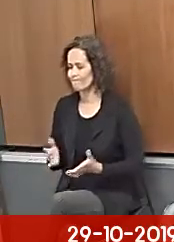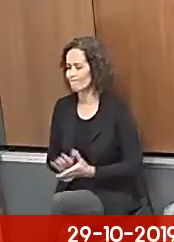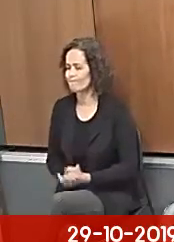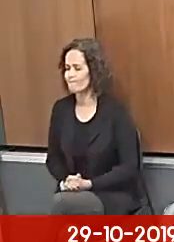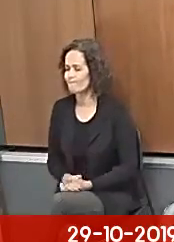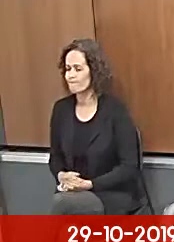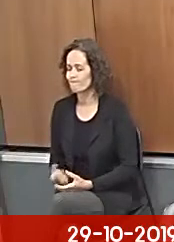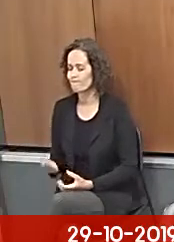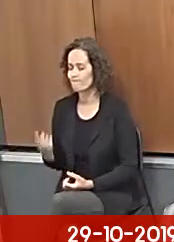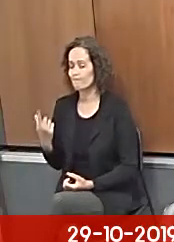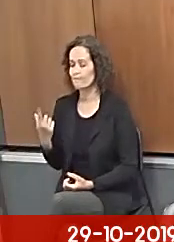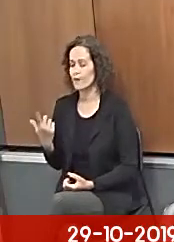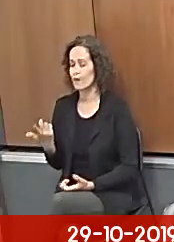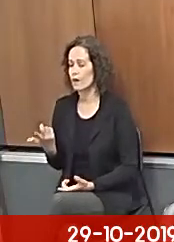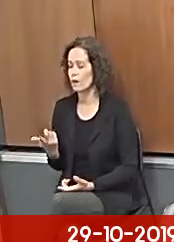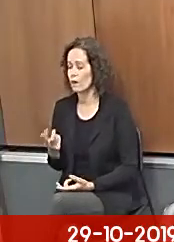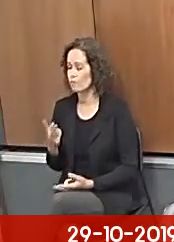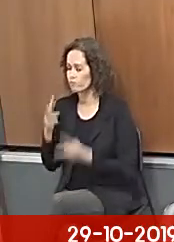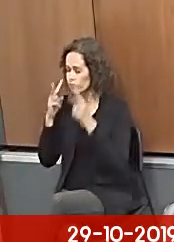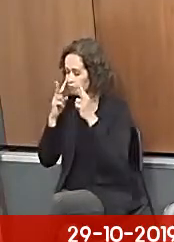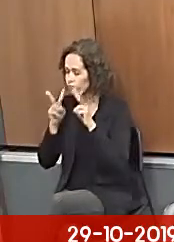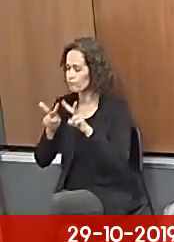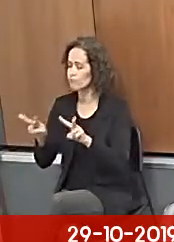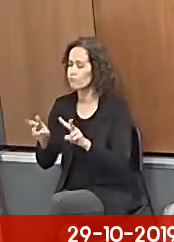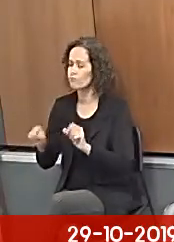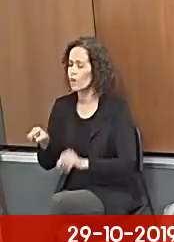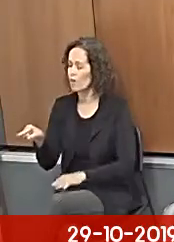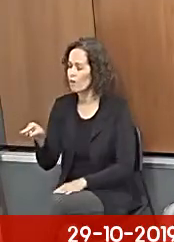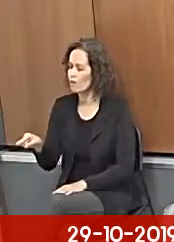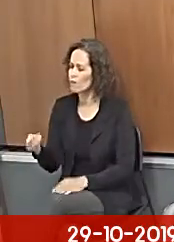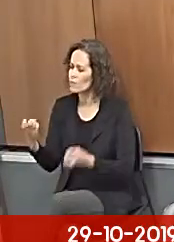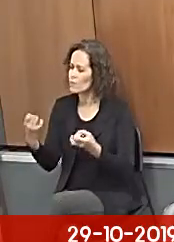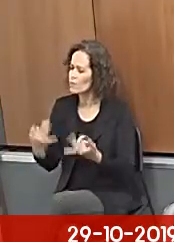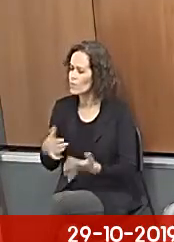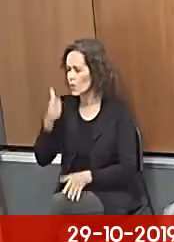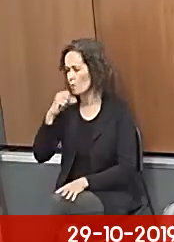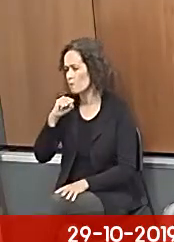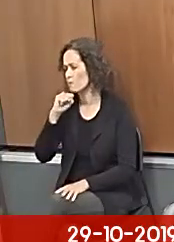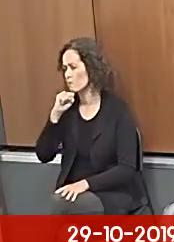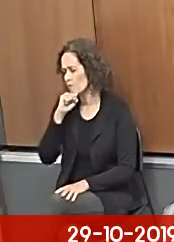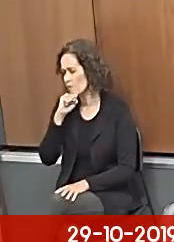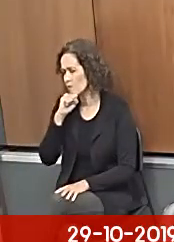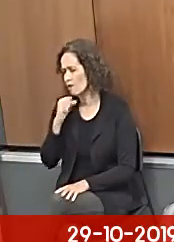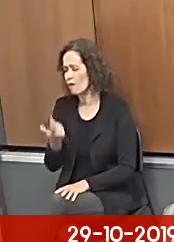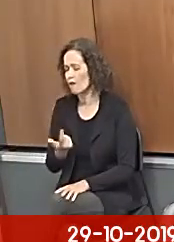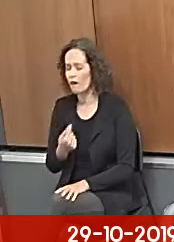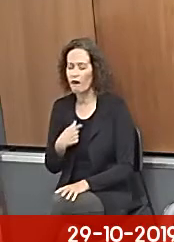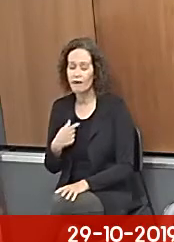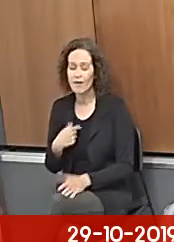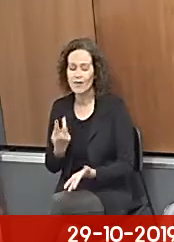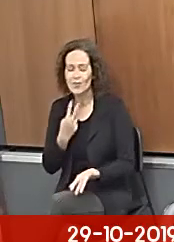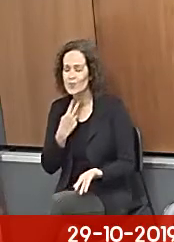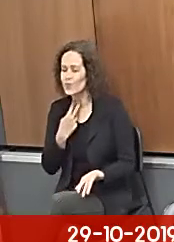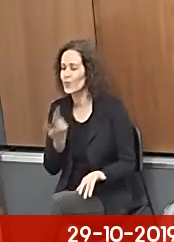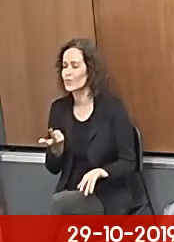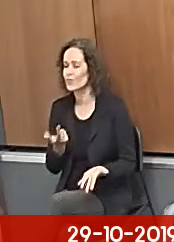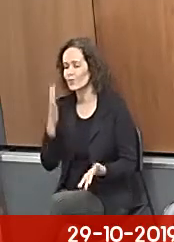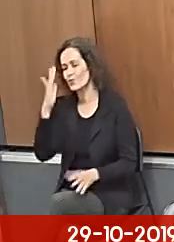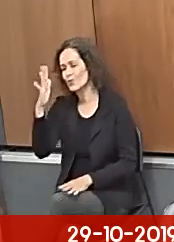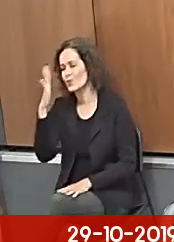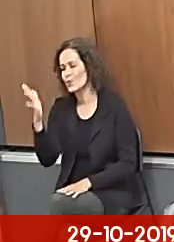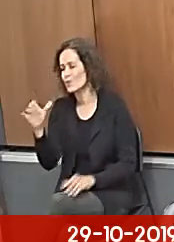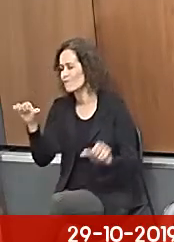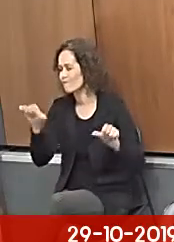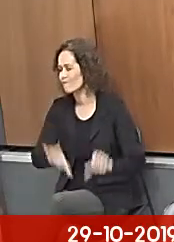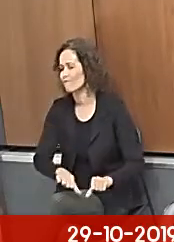uma visualização dele no momento, que ele falou com a mãe dele que ele não ia poder mais realizar o sonho dele. O